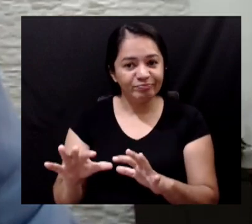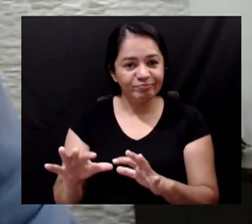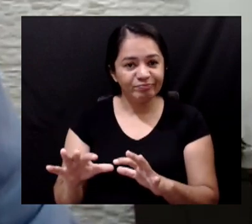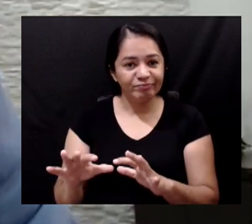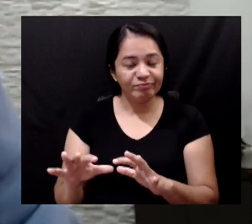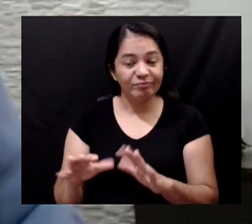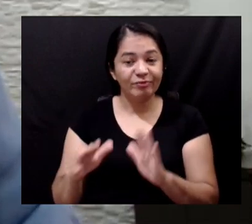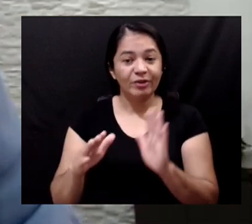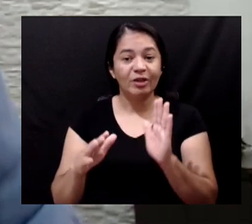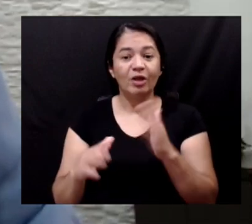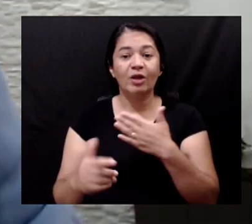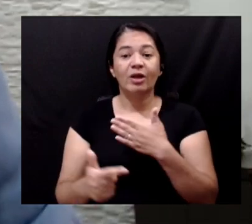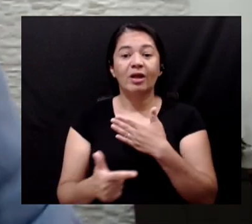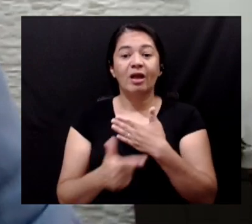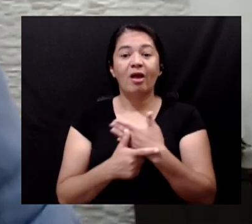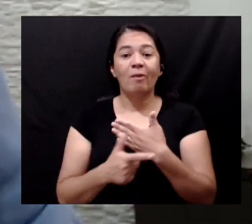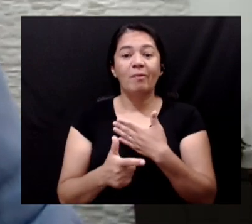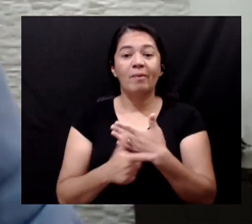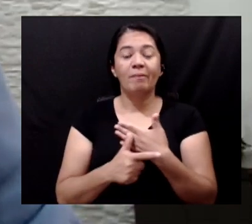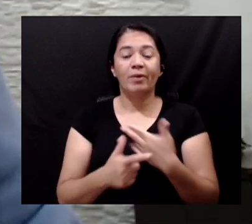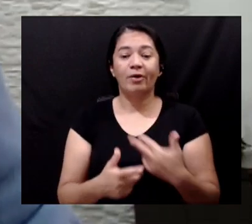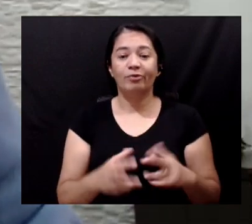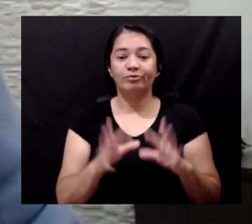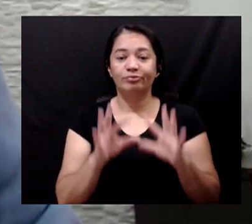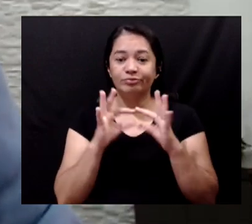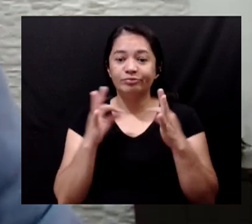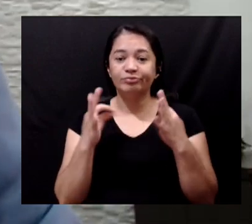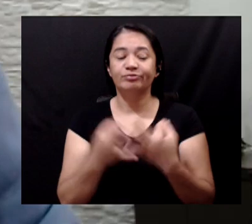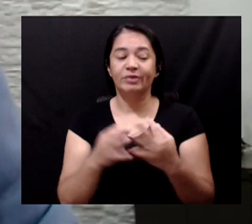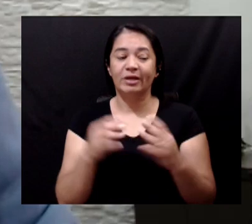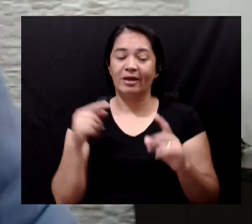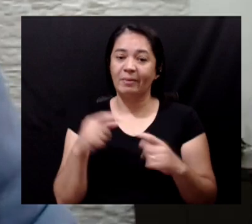pais responsáveis. Eles têm, de fato,